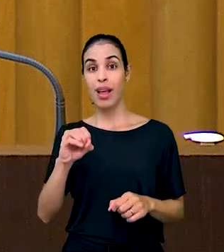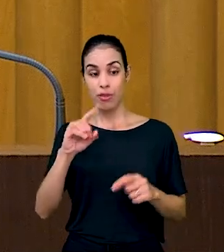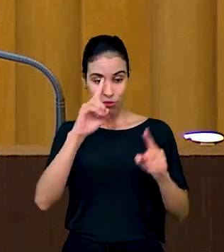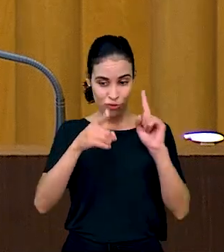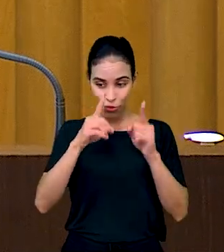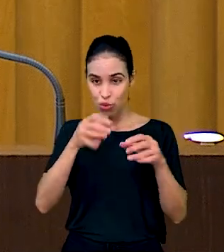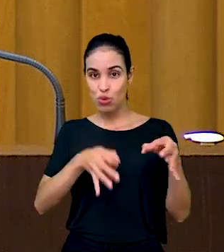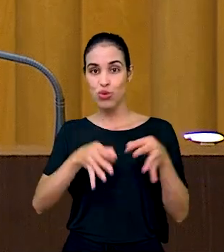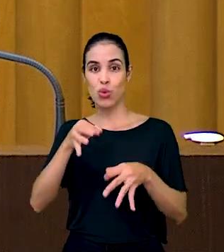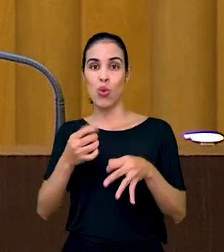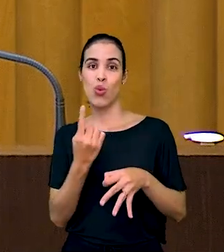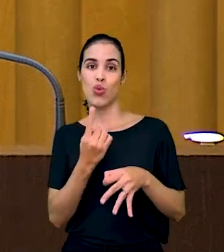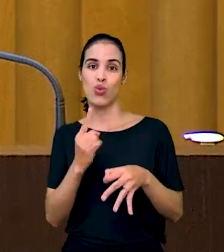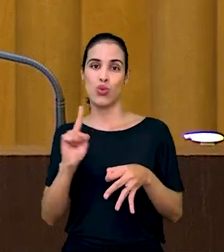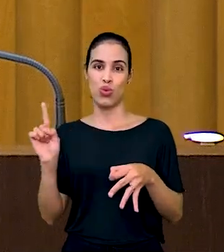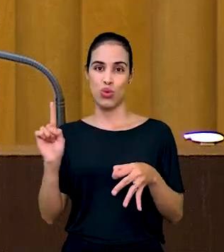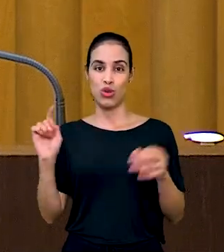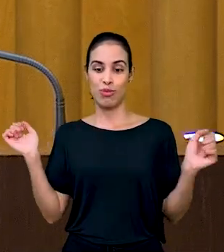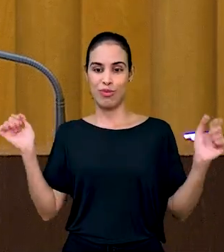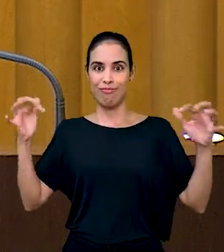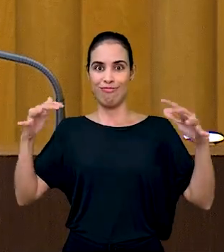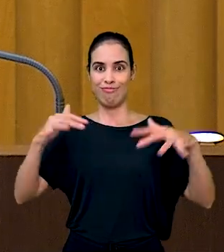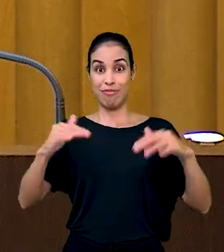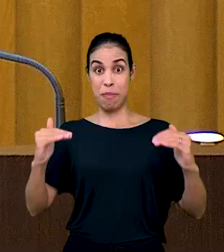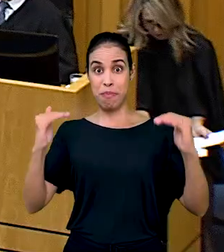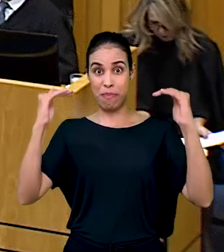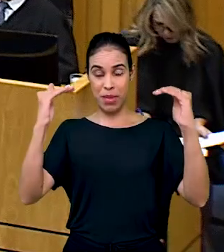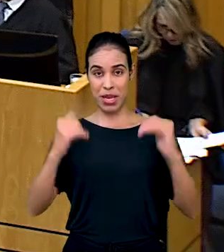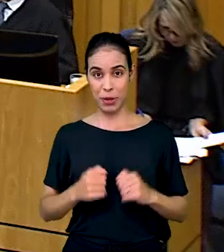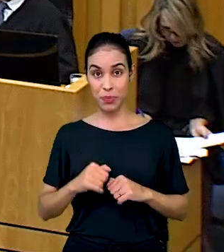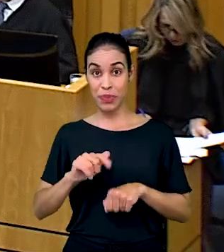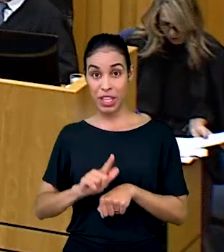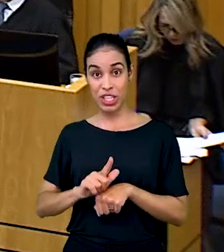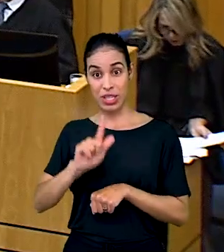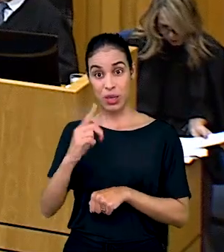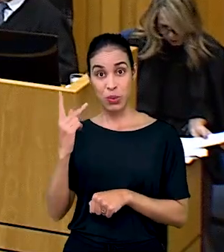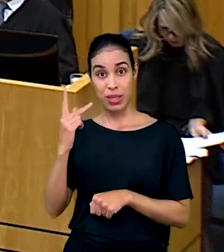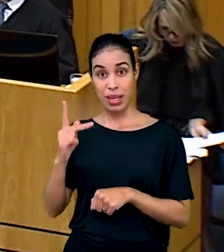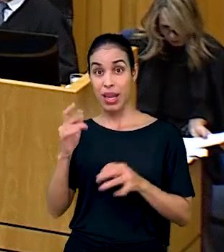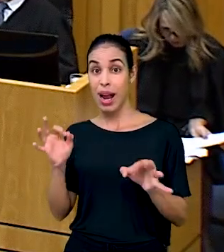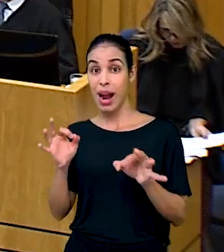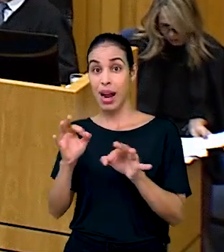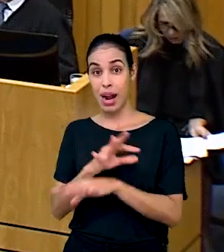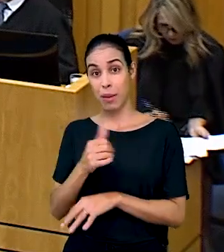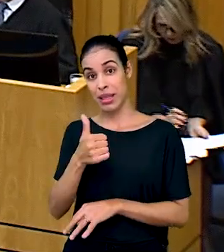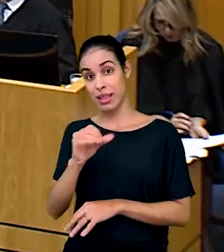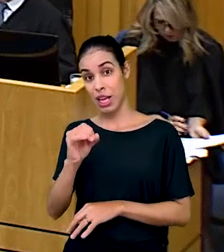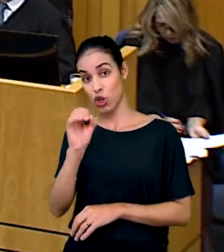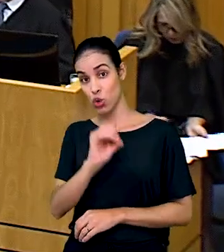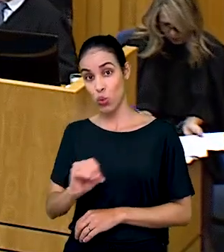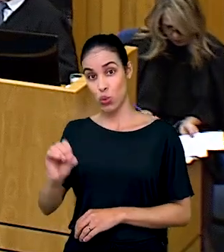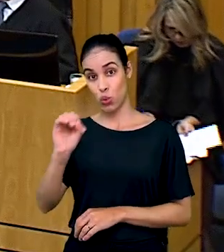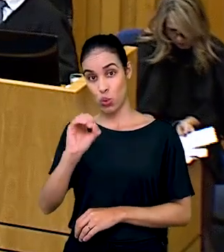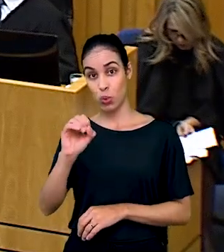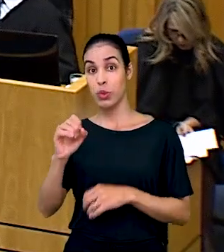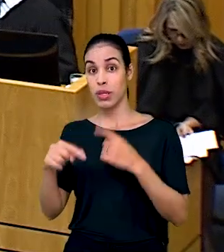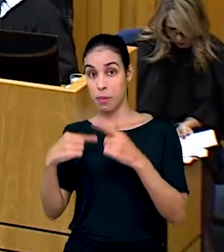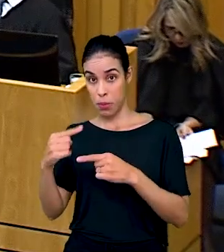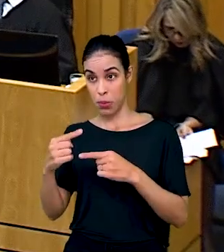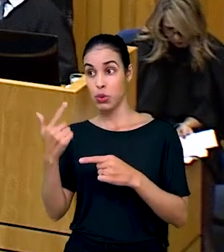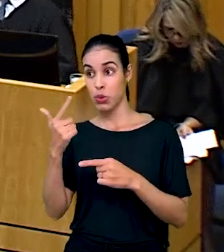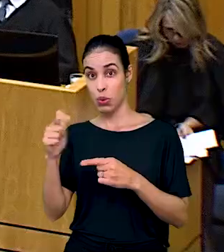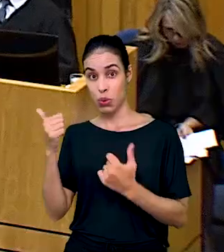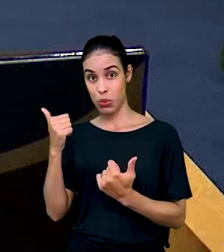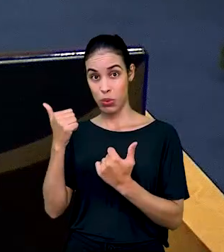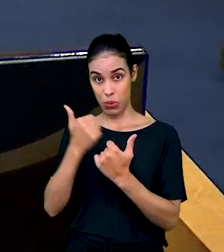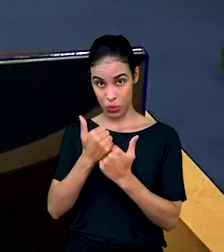a última sessão do Tribunal Pleno como presidente do TST. A gestão dele à frente da Corte termina em 10 de outubro, com a posse de